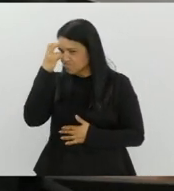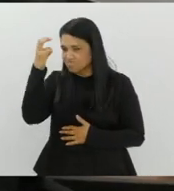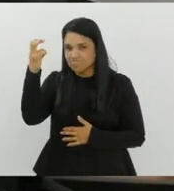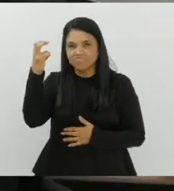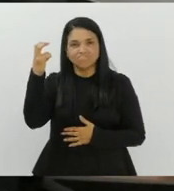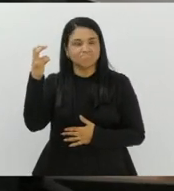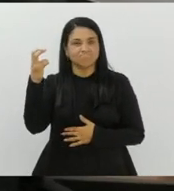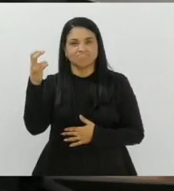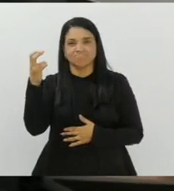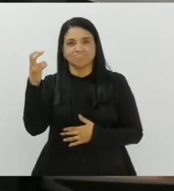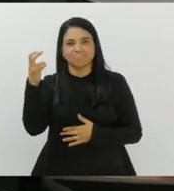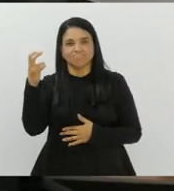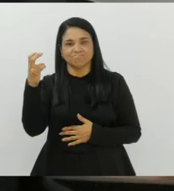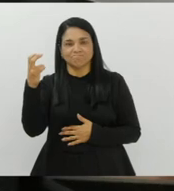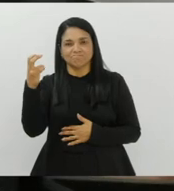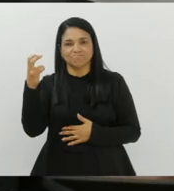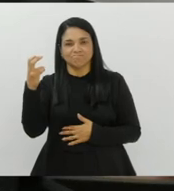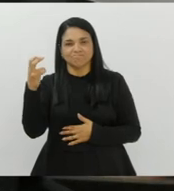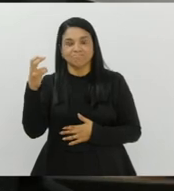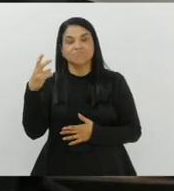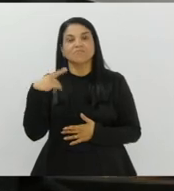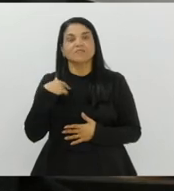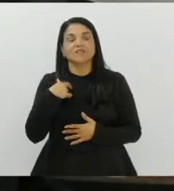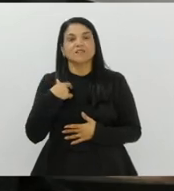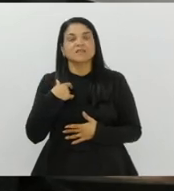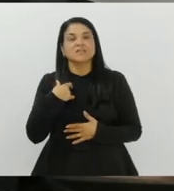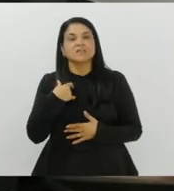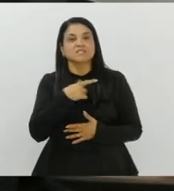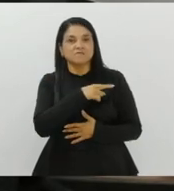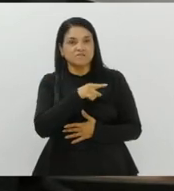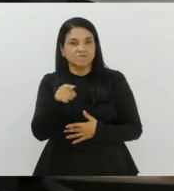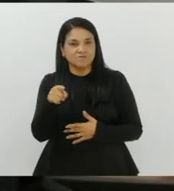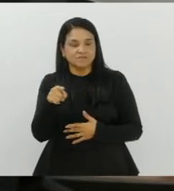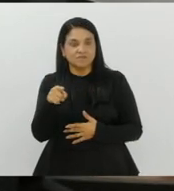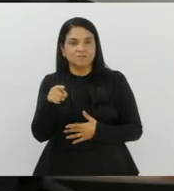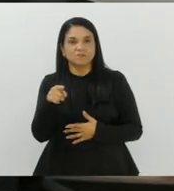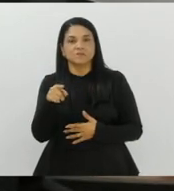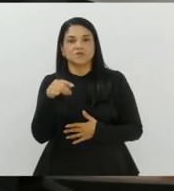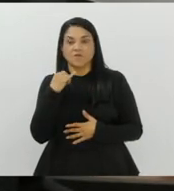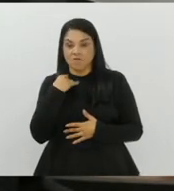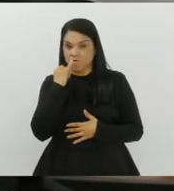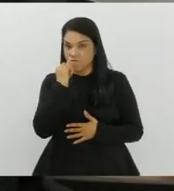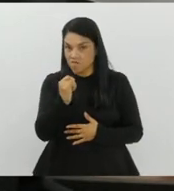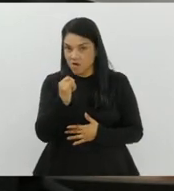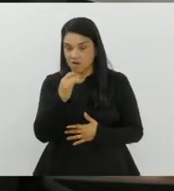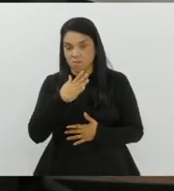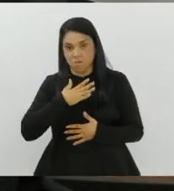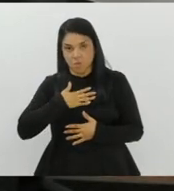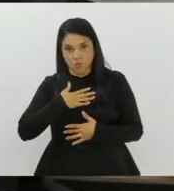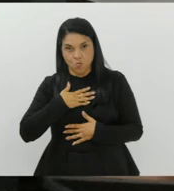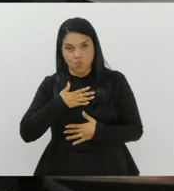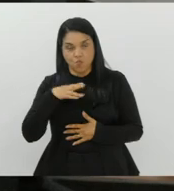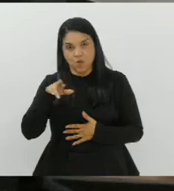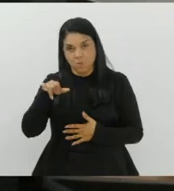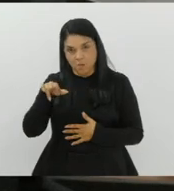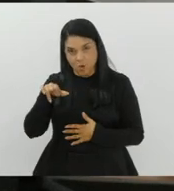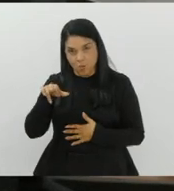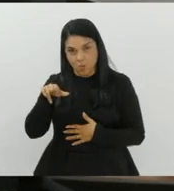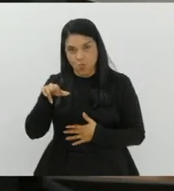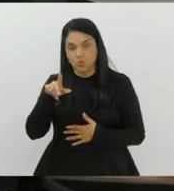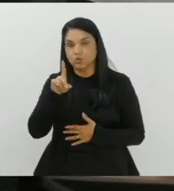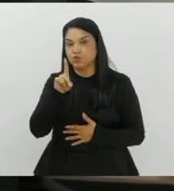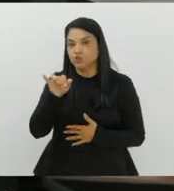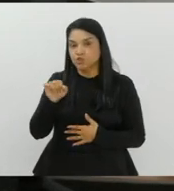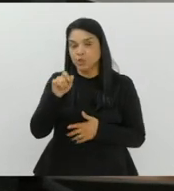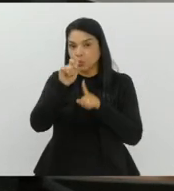todos os sentidos, se os senhores dissessem ao meu irmão a data do mês, o